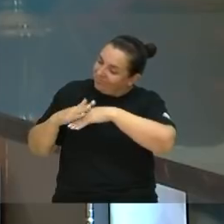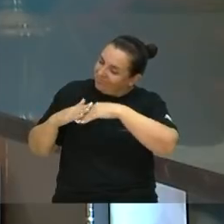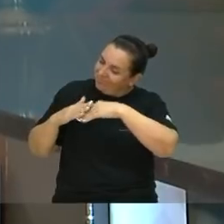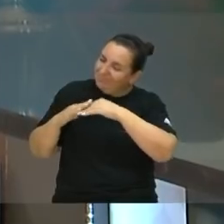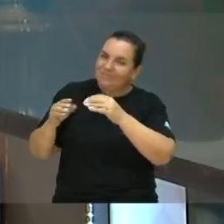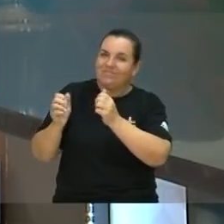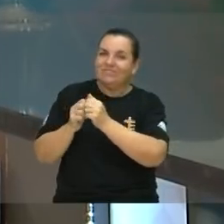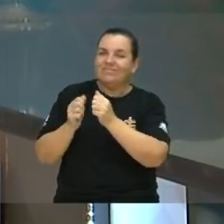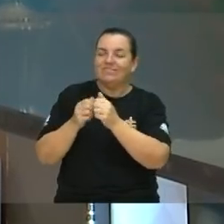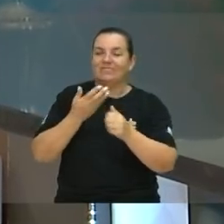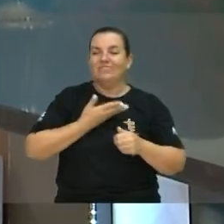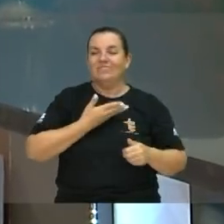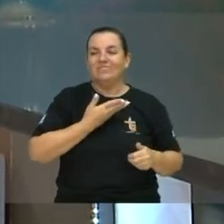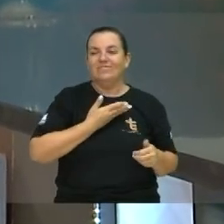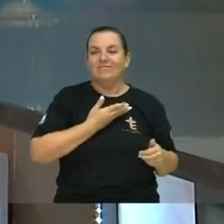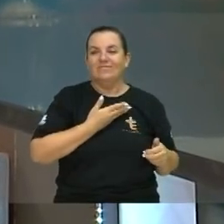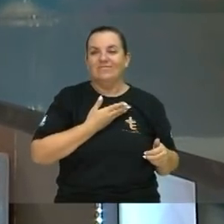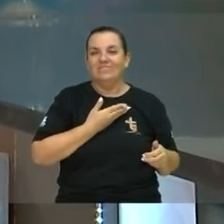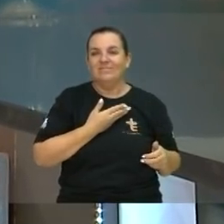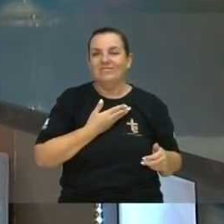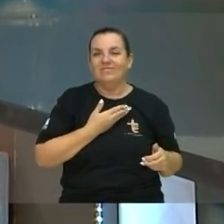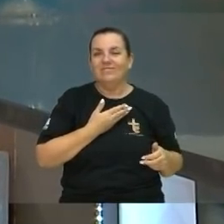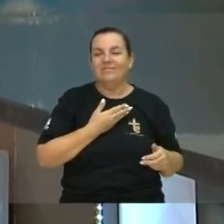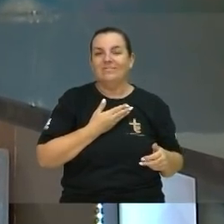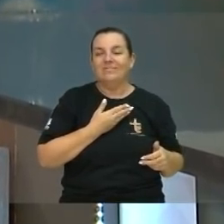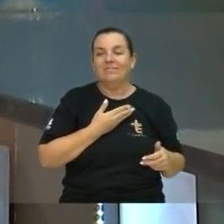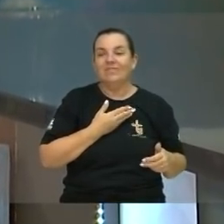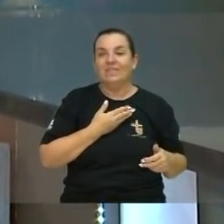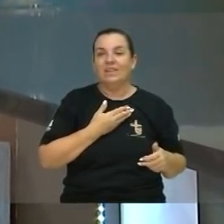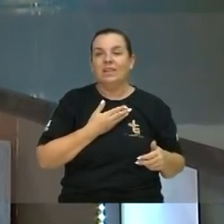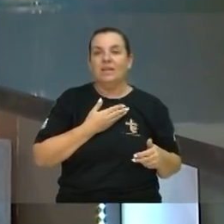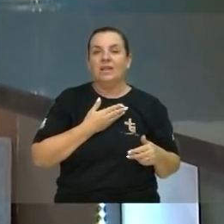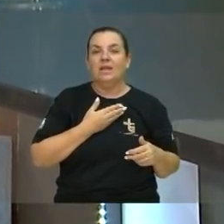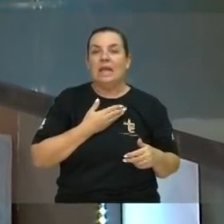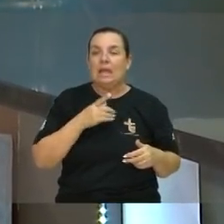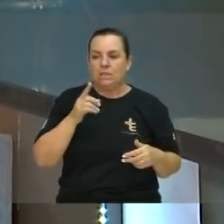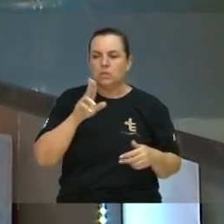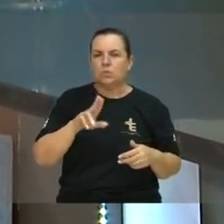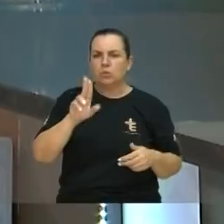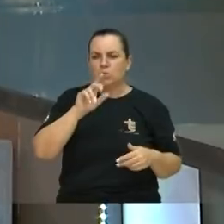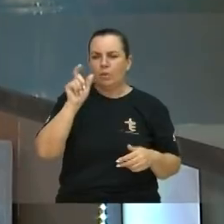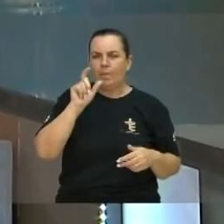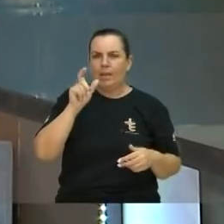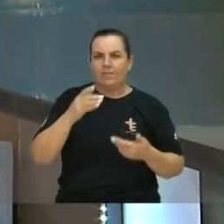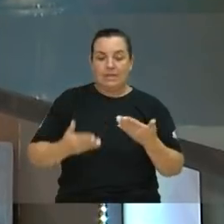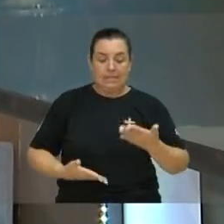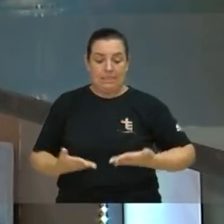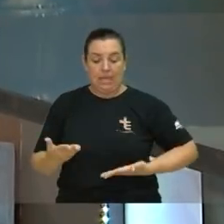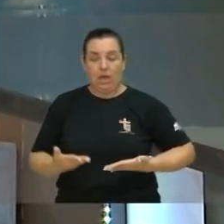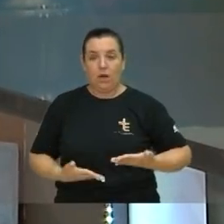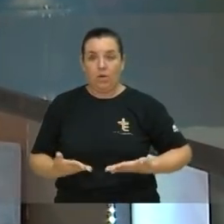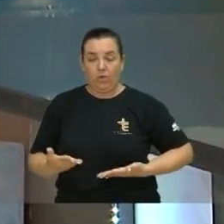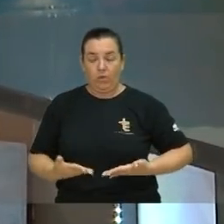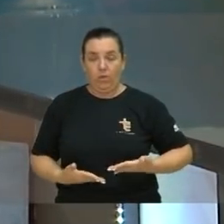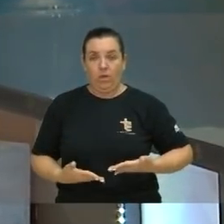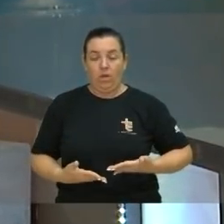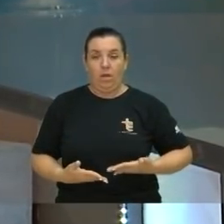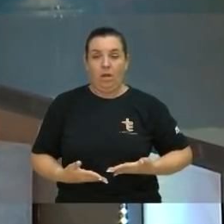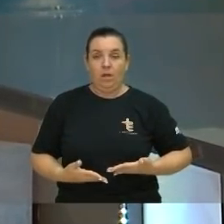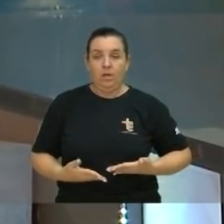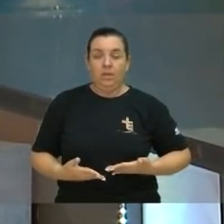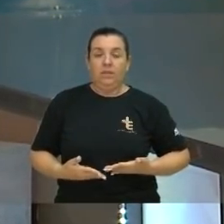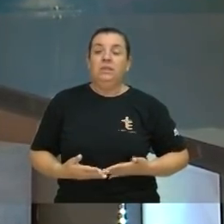muito embora usem a imagem servo senhor enviado